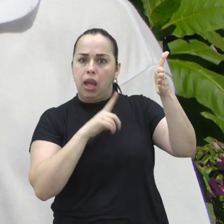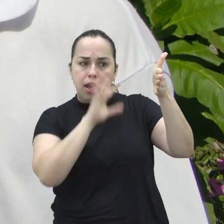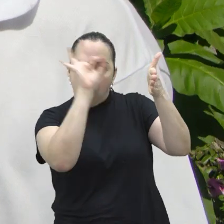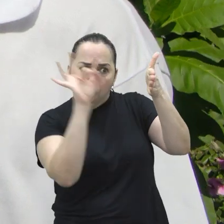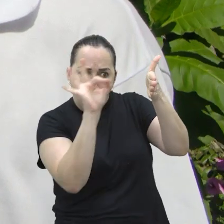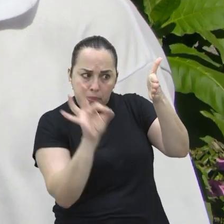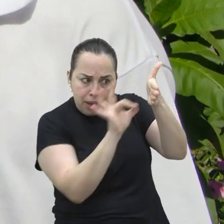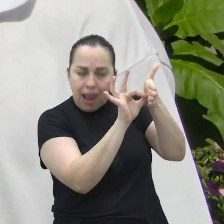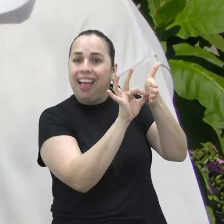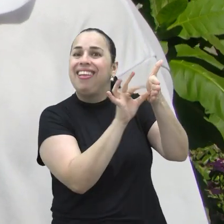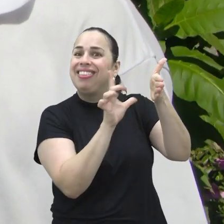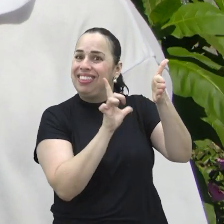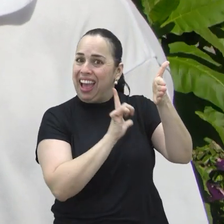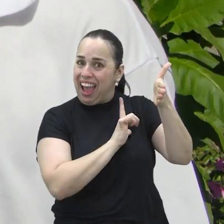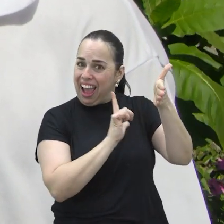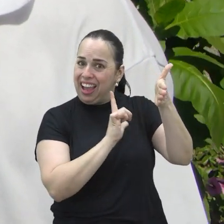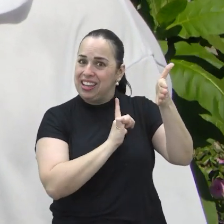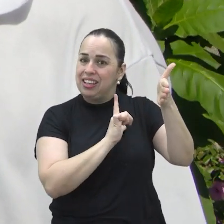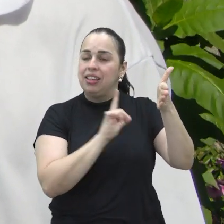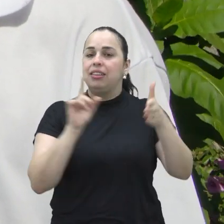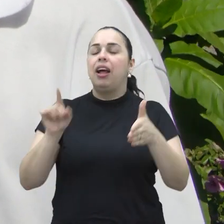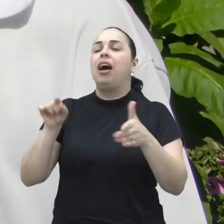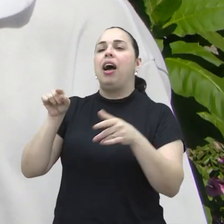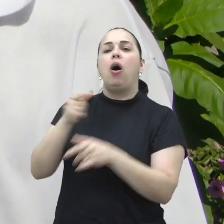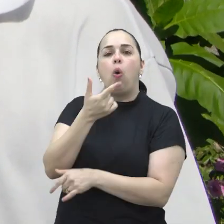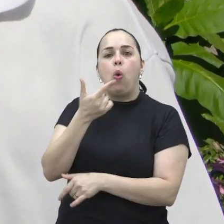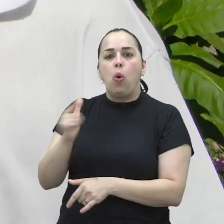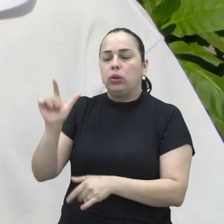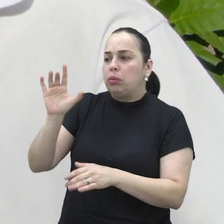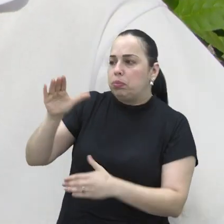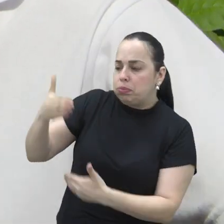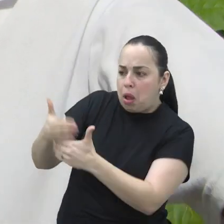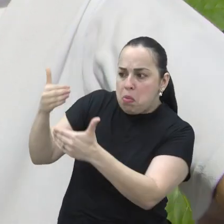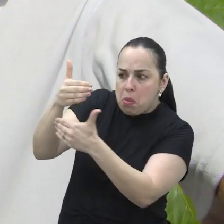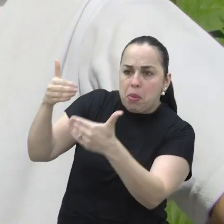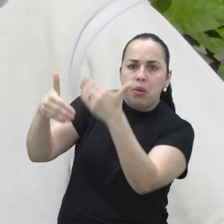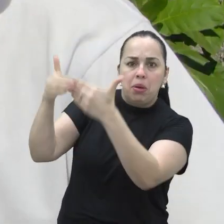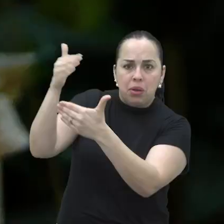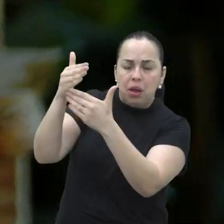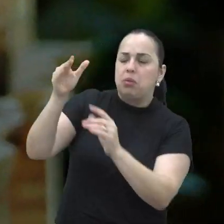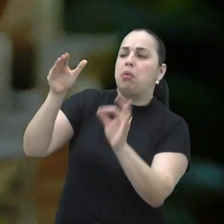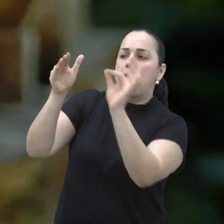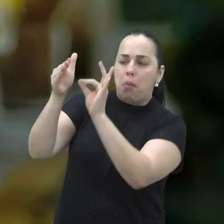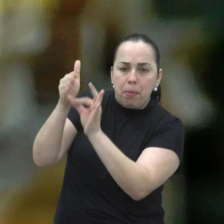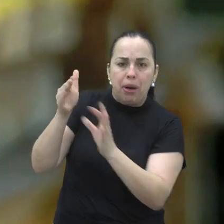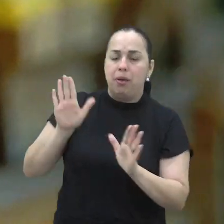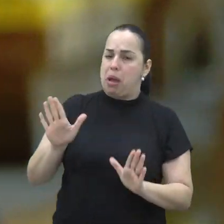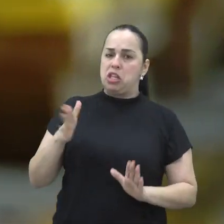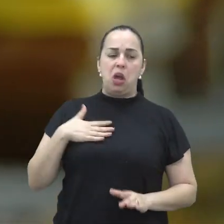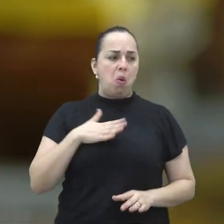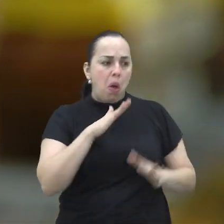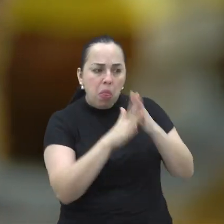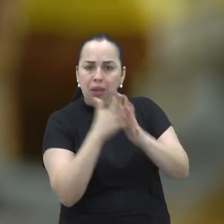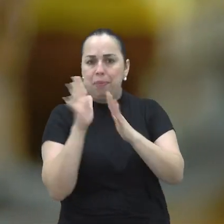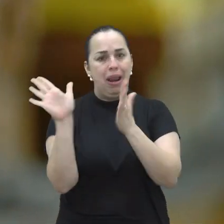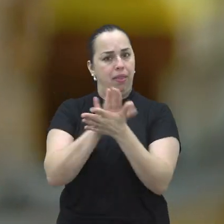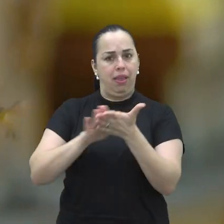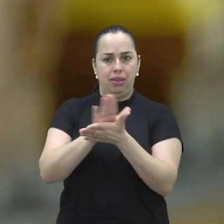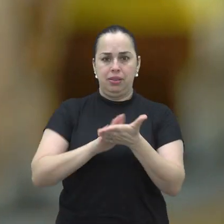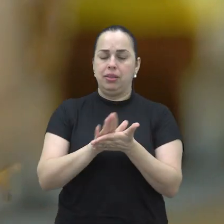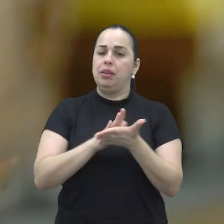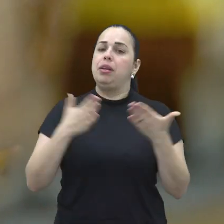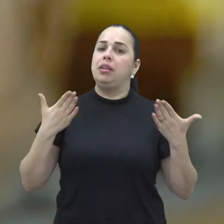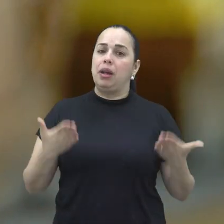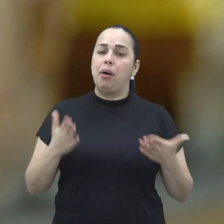mirim, que está no muro, e tem a chataia também, que está no muro também. Mas eu no mês deixo ela lá. Para incentivar o cuidado com as espécies